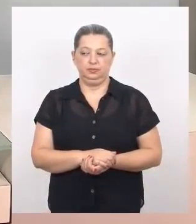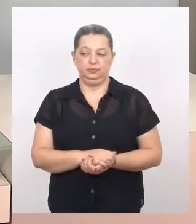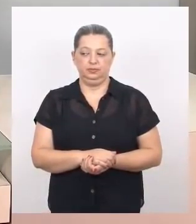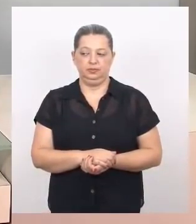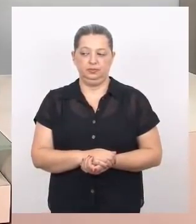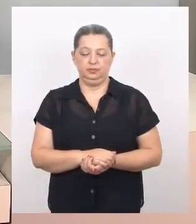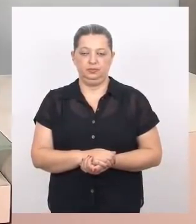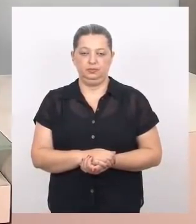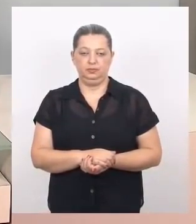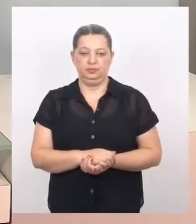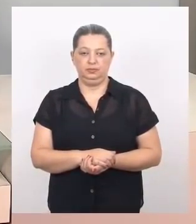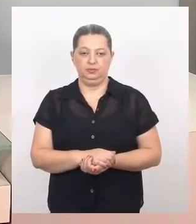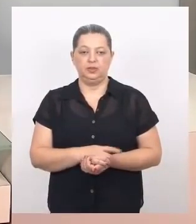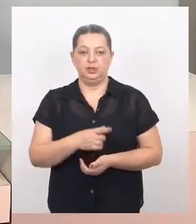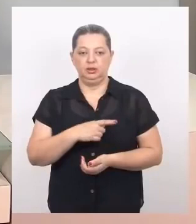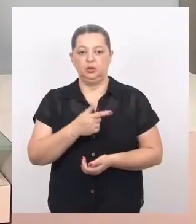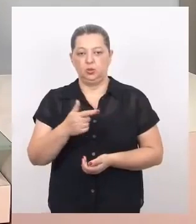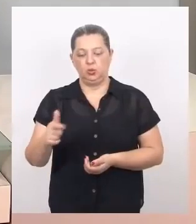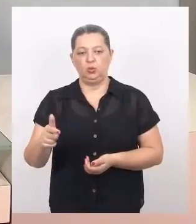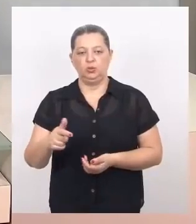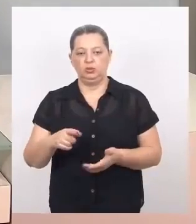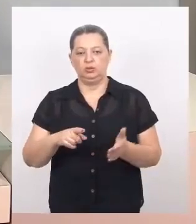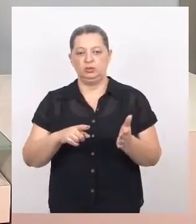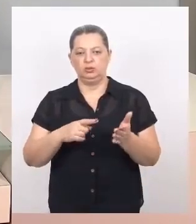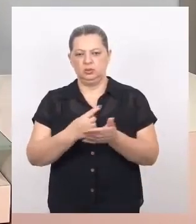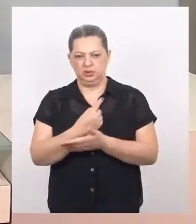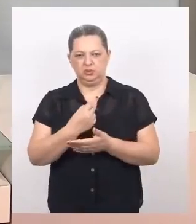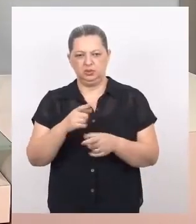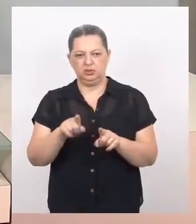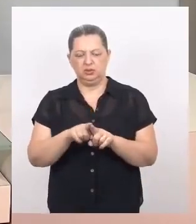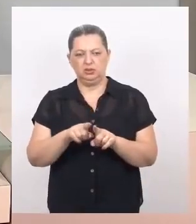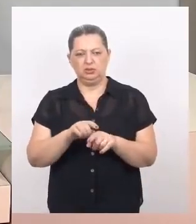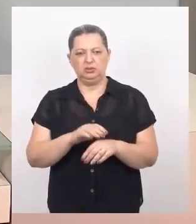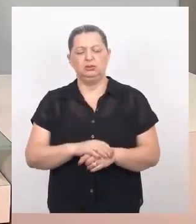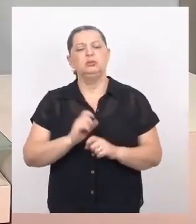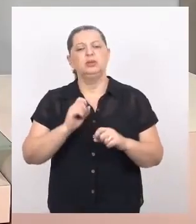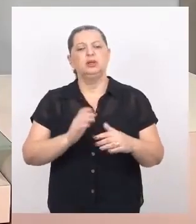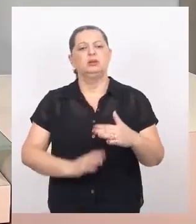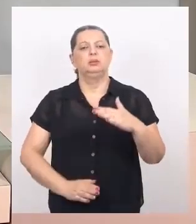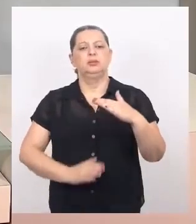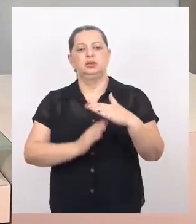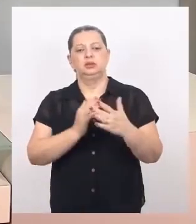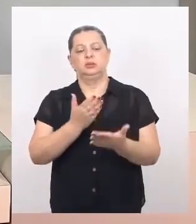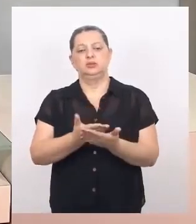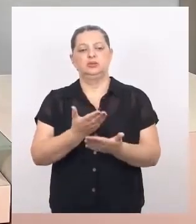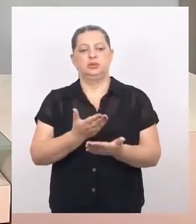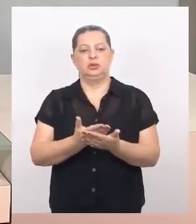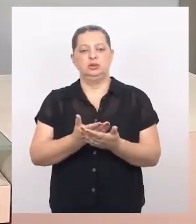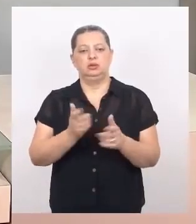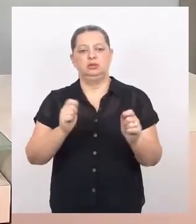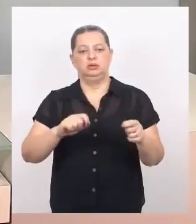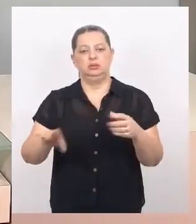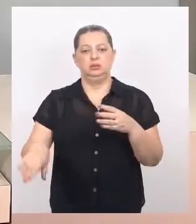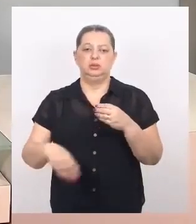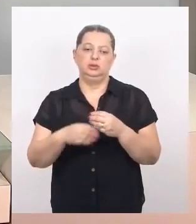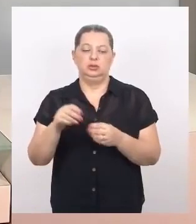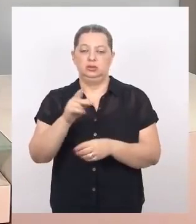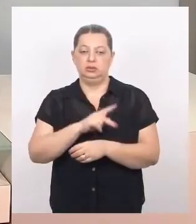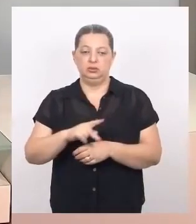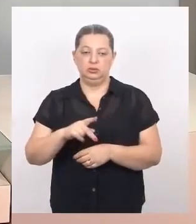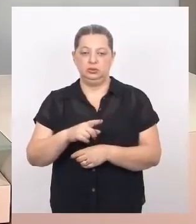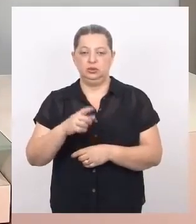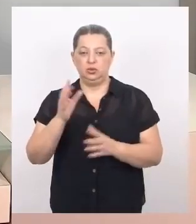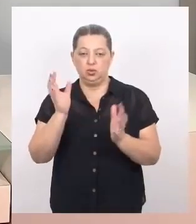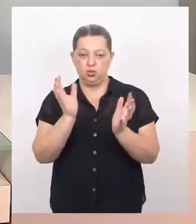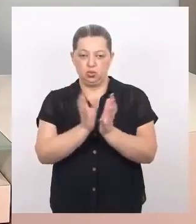Tem chegado outras perguntas aqui. Qual é o máximo de aulas que poderá ser atribuído aos professores em um turno?